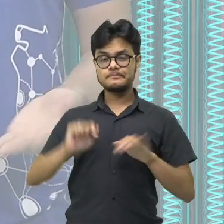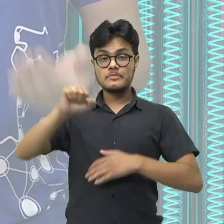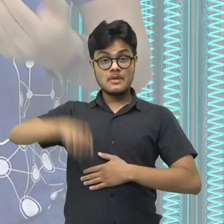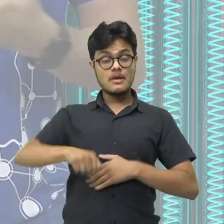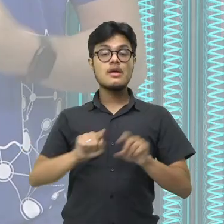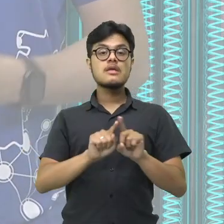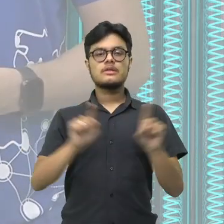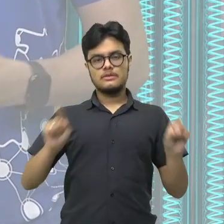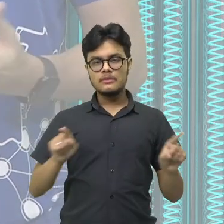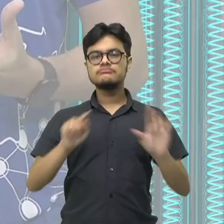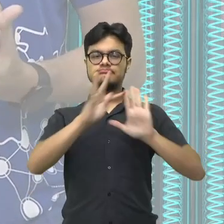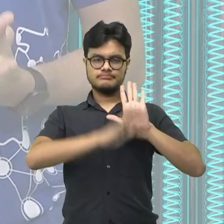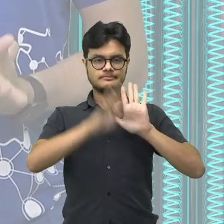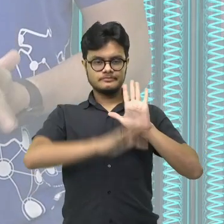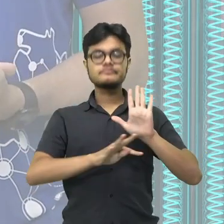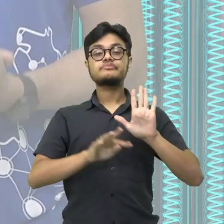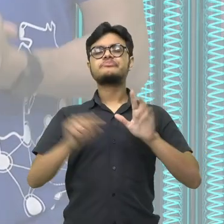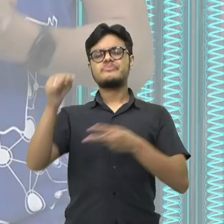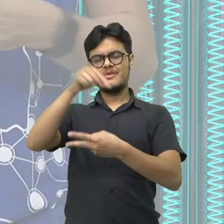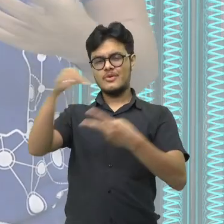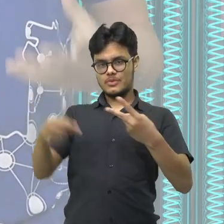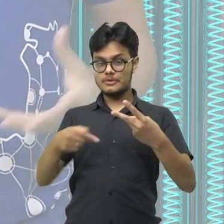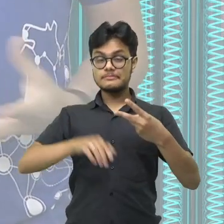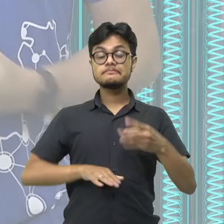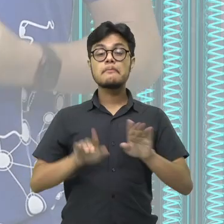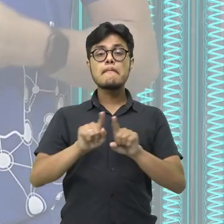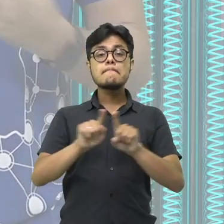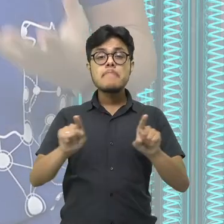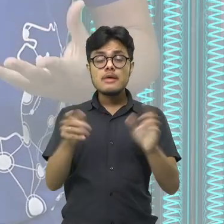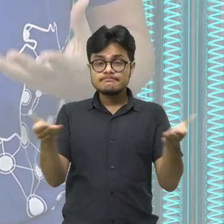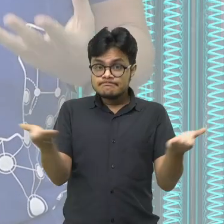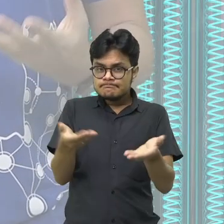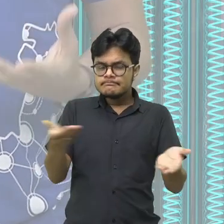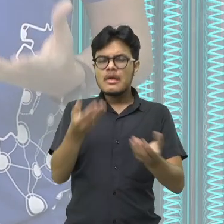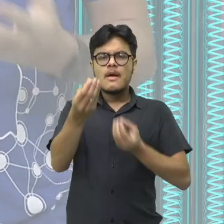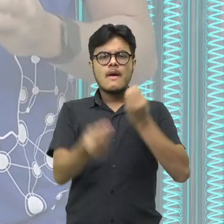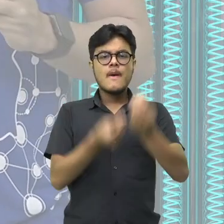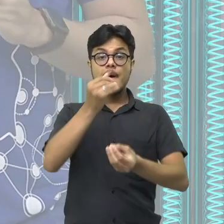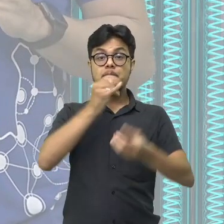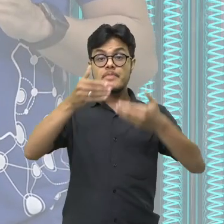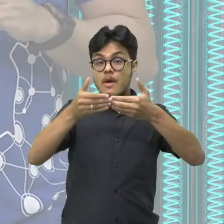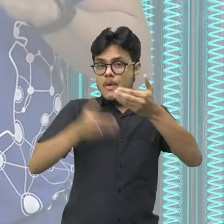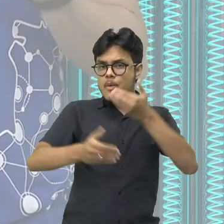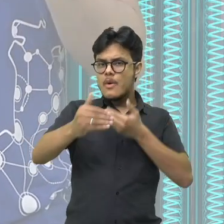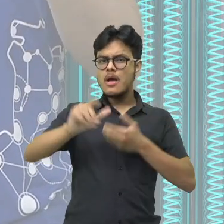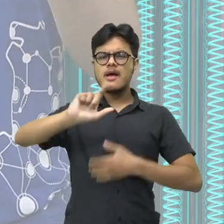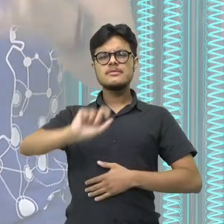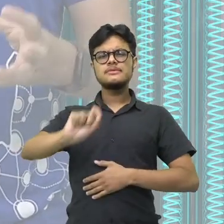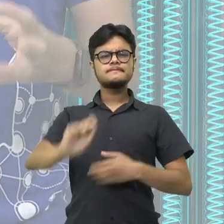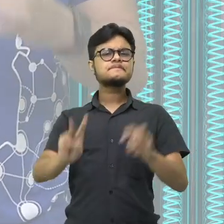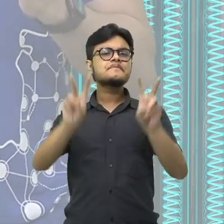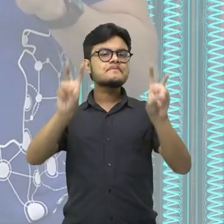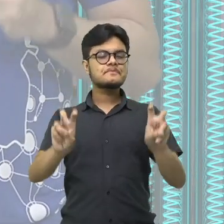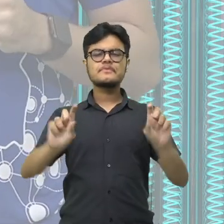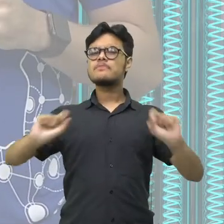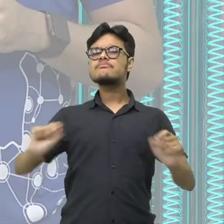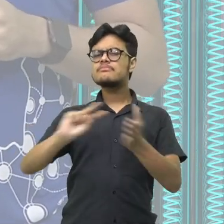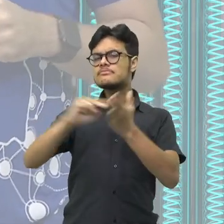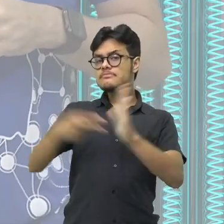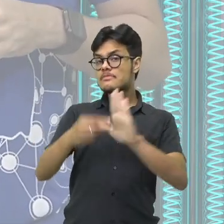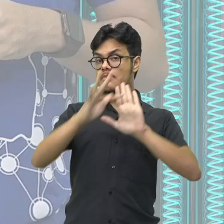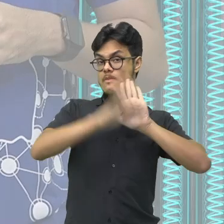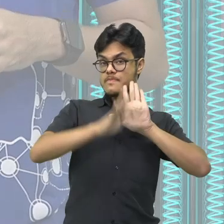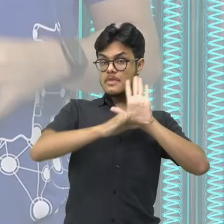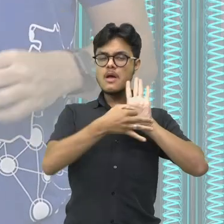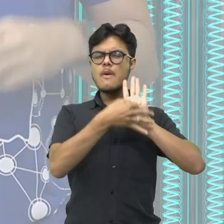vamos trabalhar os argumentativos e os apreciativos. Mas, para início de conversa, vamos ver então do que se trata, né? Esses